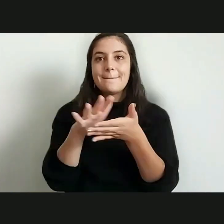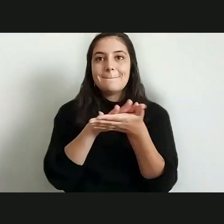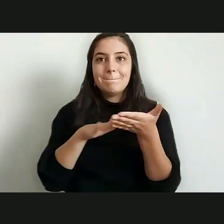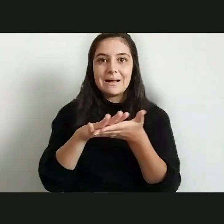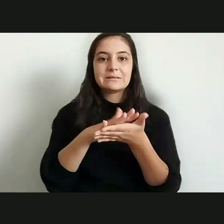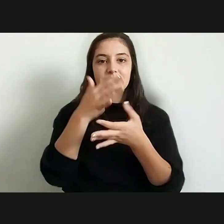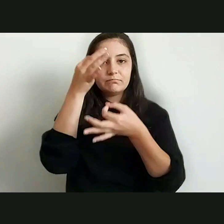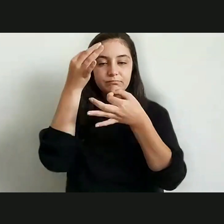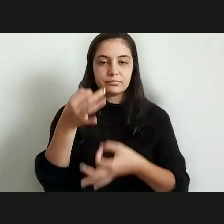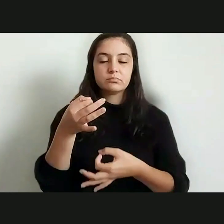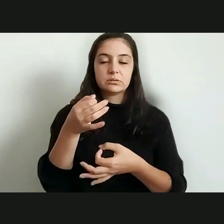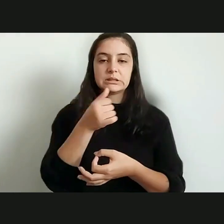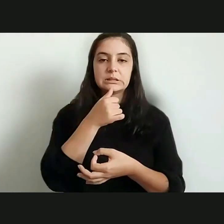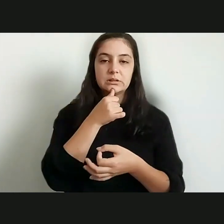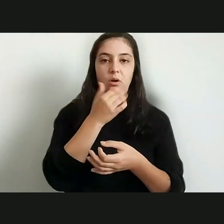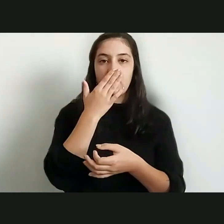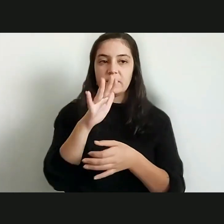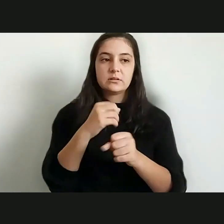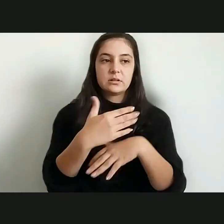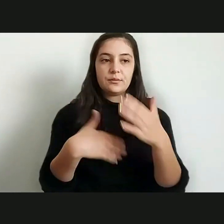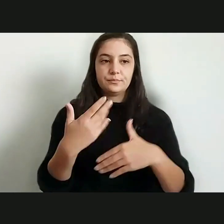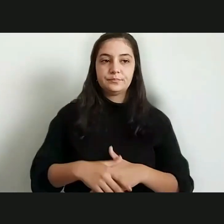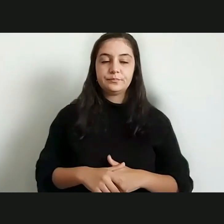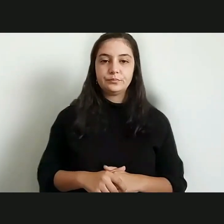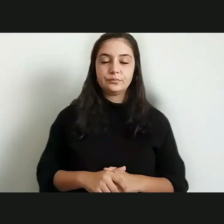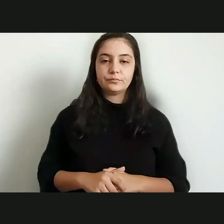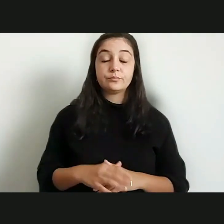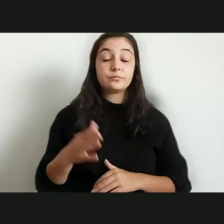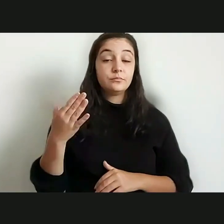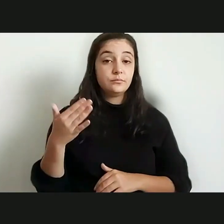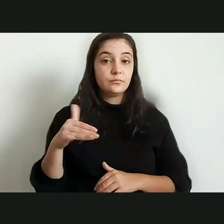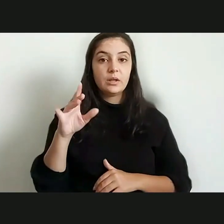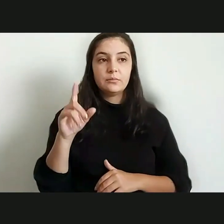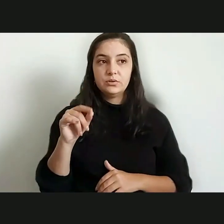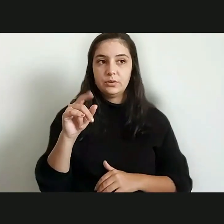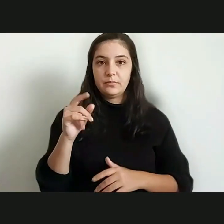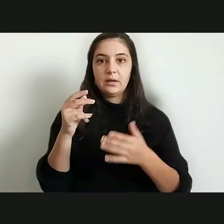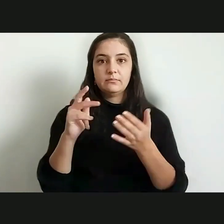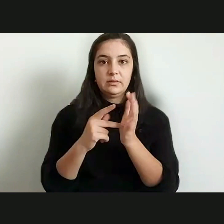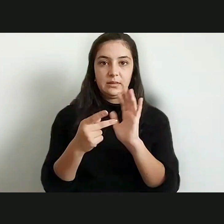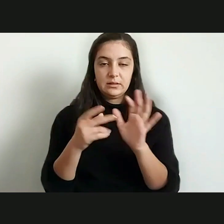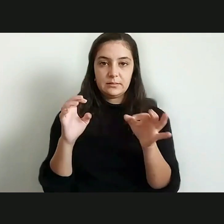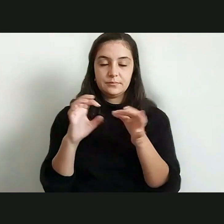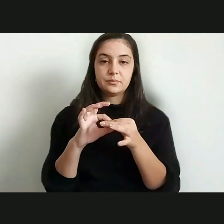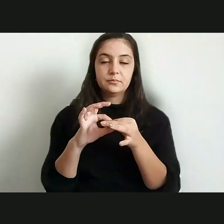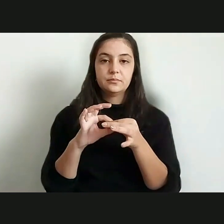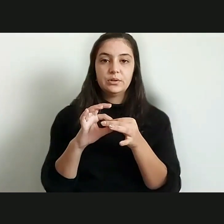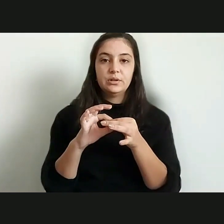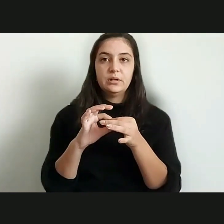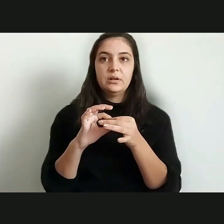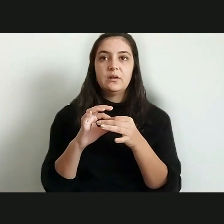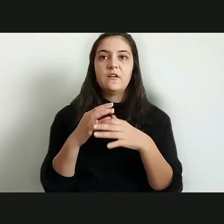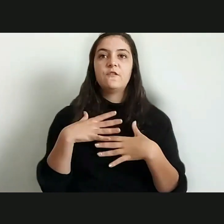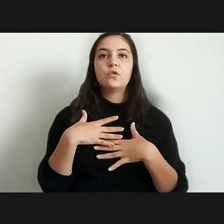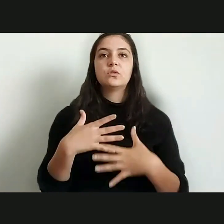decisão, não é? de se avançar. Mas há também uma condição técnica, porque muitas vezes não basta uma vontade